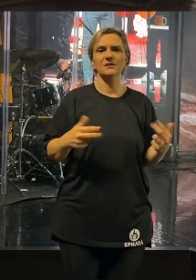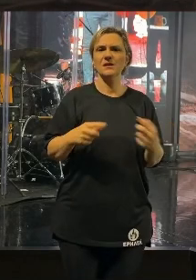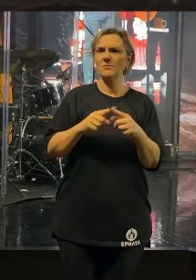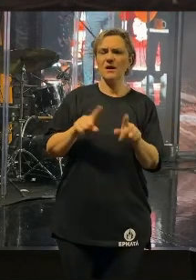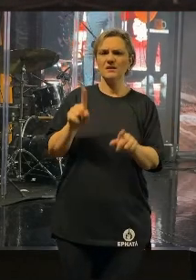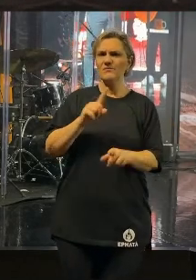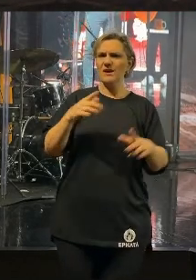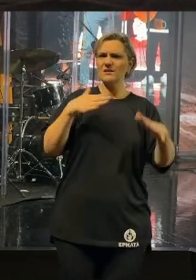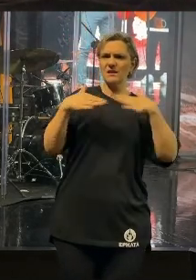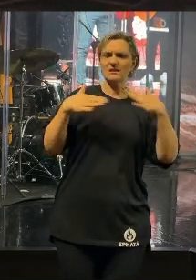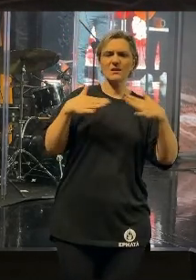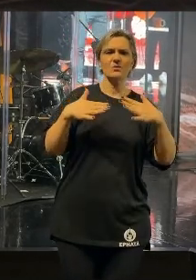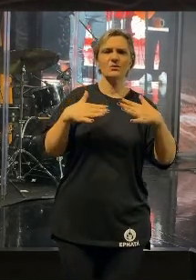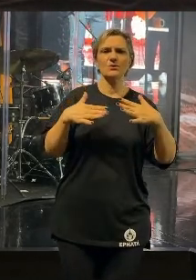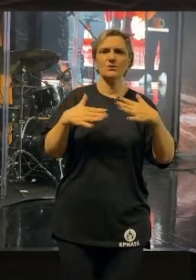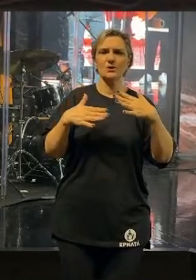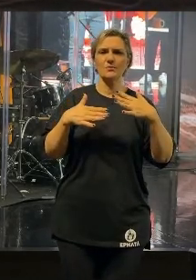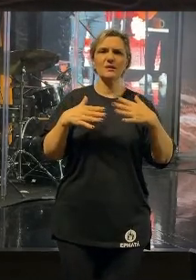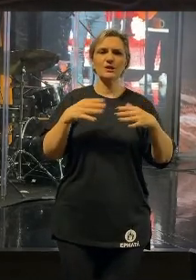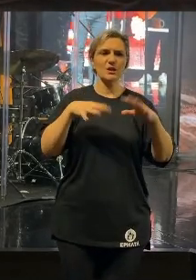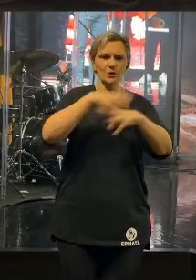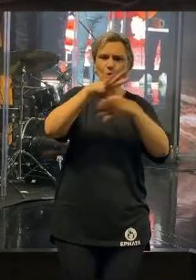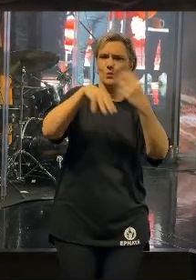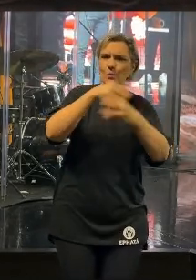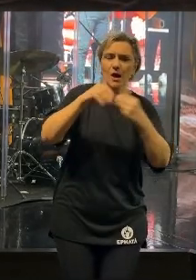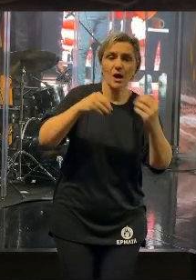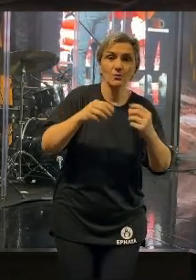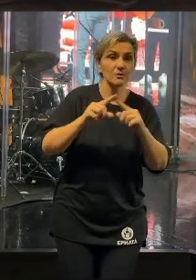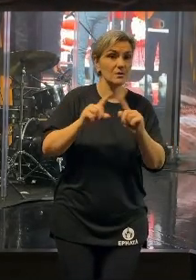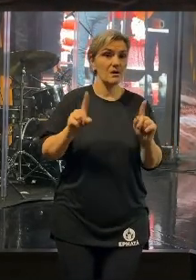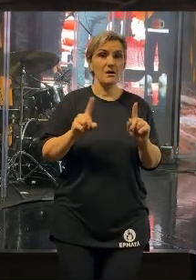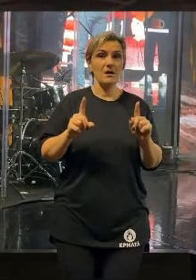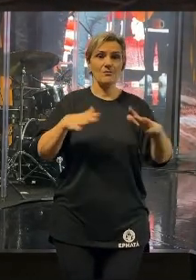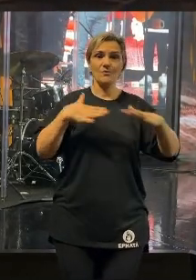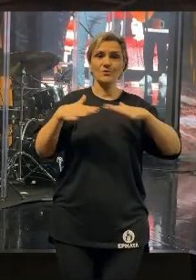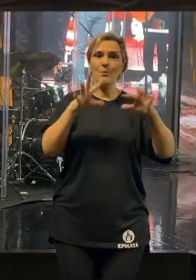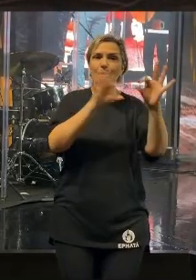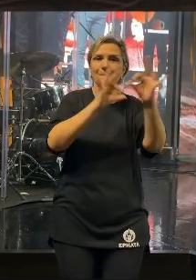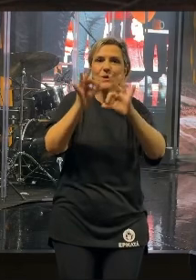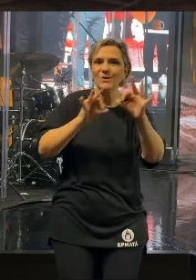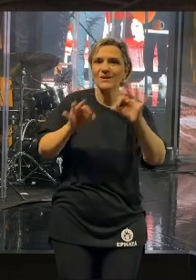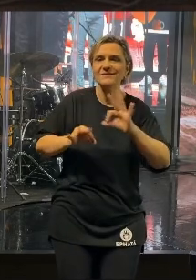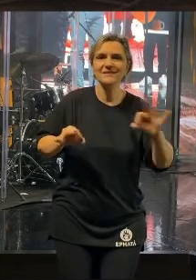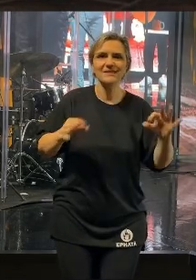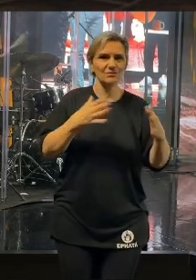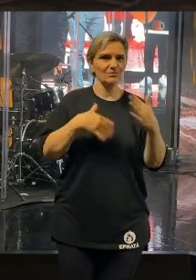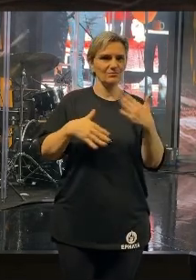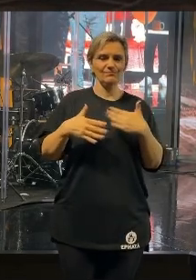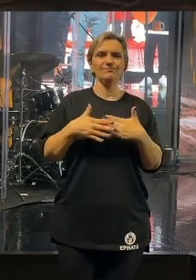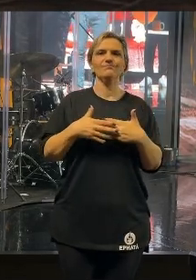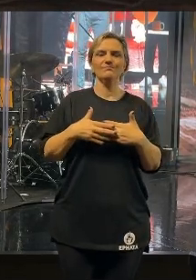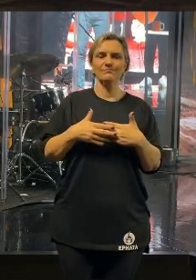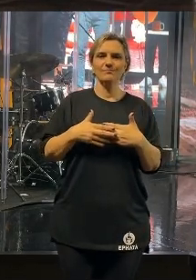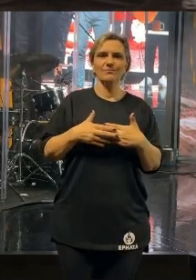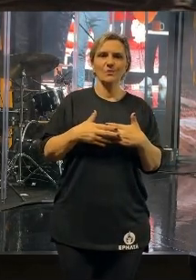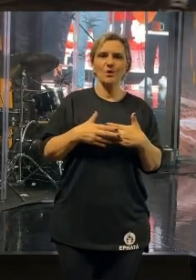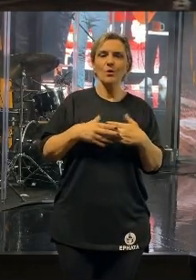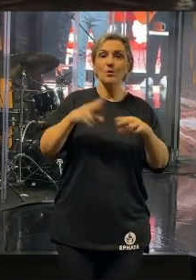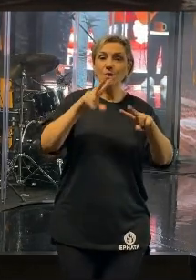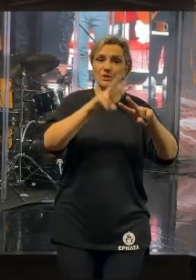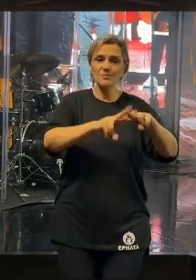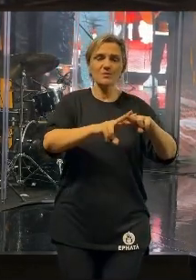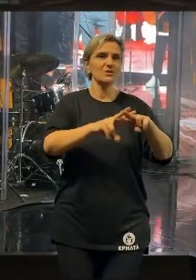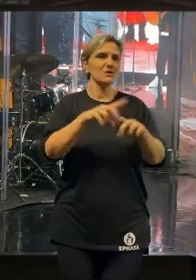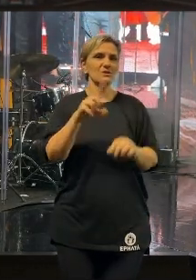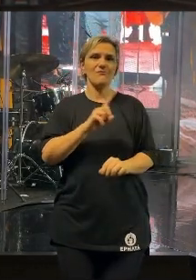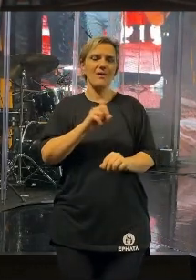não vai sacudir para deixar tudo um caos. Vai sacudir para organizar todas elas. O que te prendia já não vai te